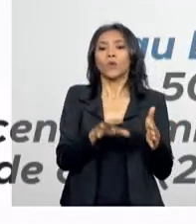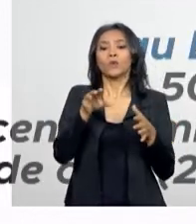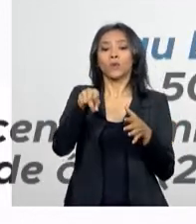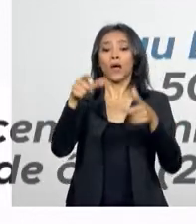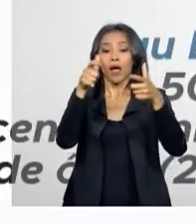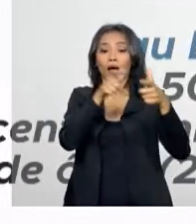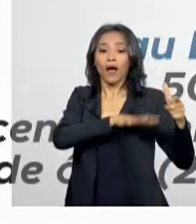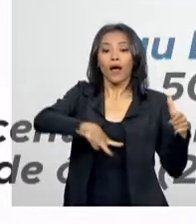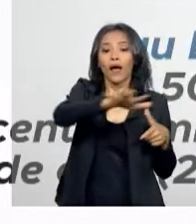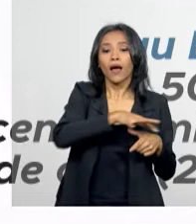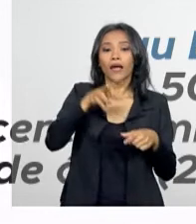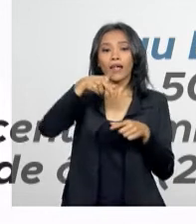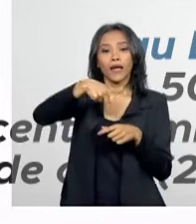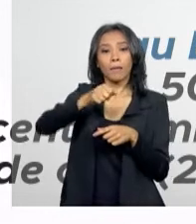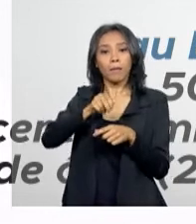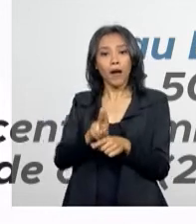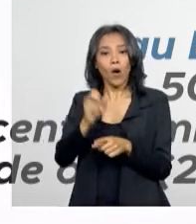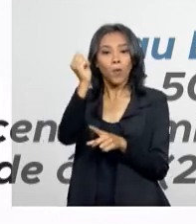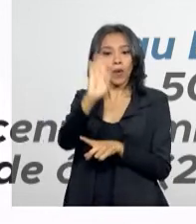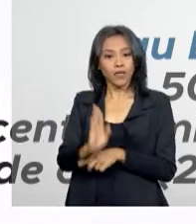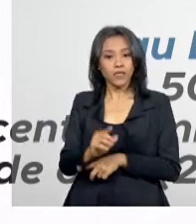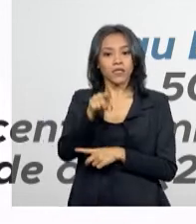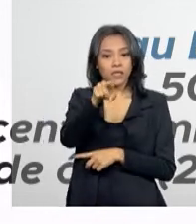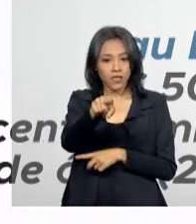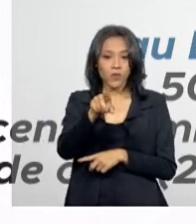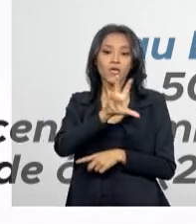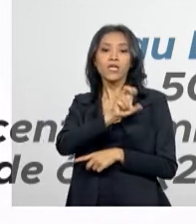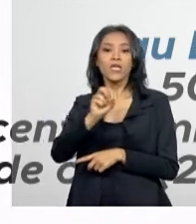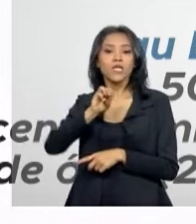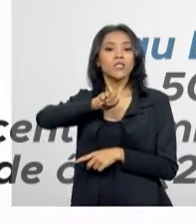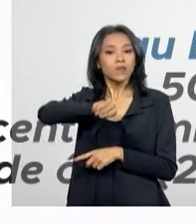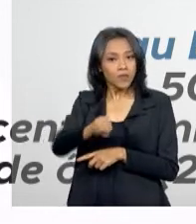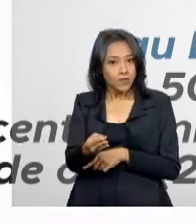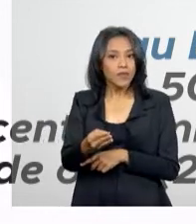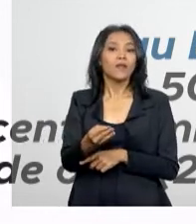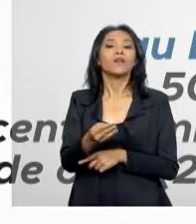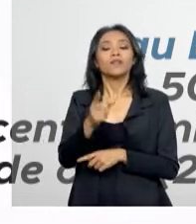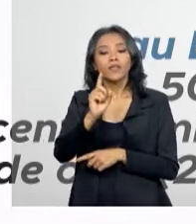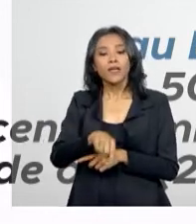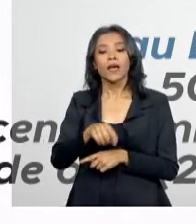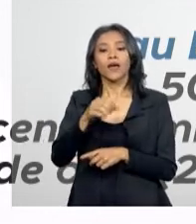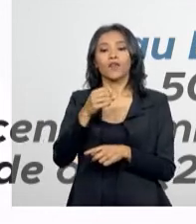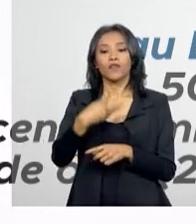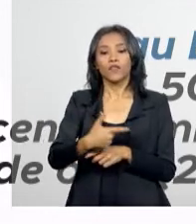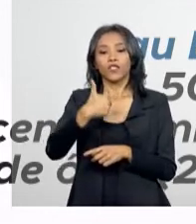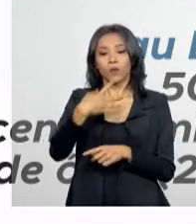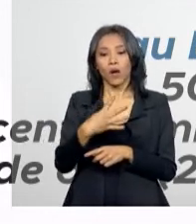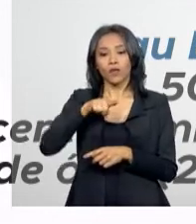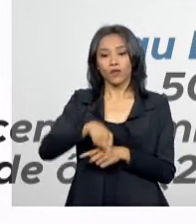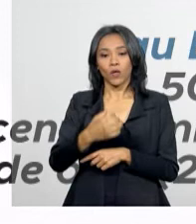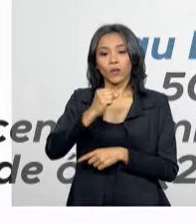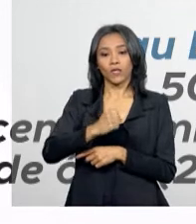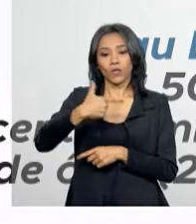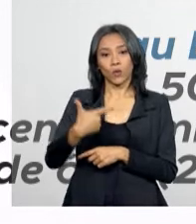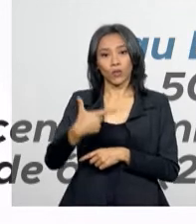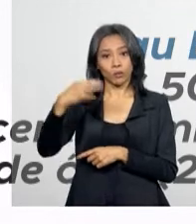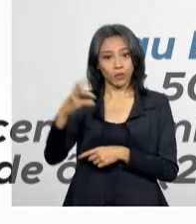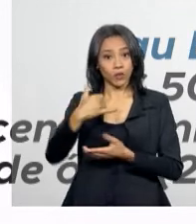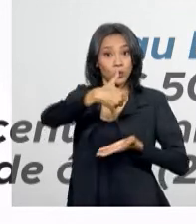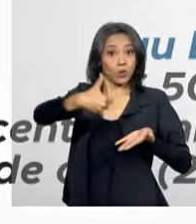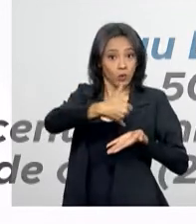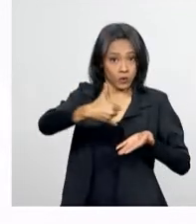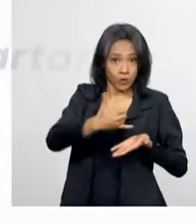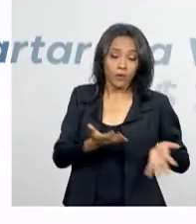milhões de reais e um percentual mínimo de óleo de 24,82 por cento agora vamos ao